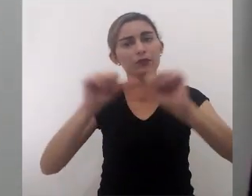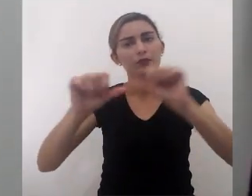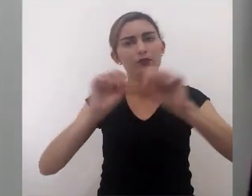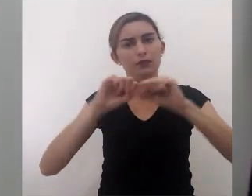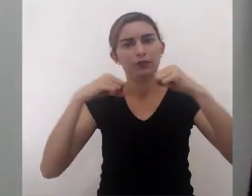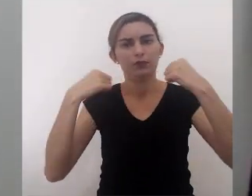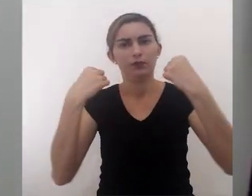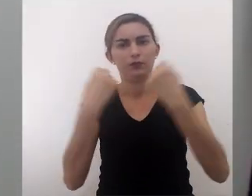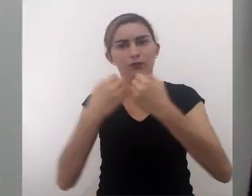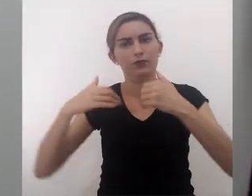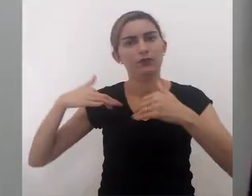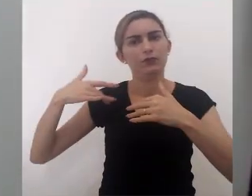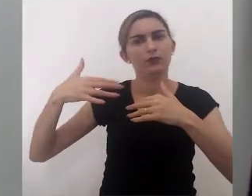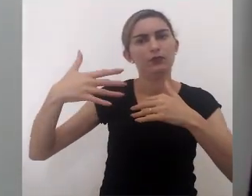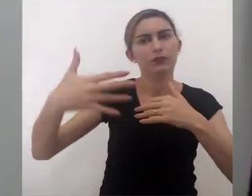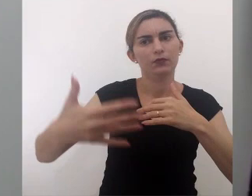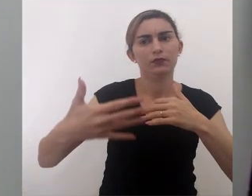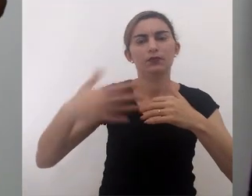longo da história. Uma